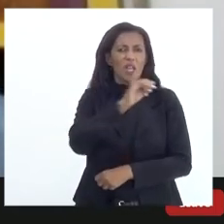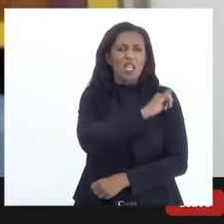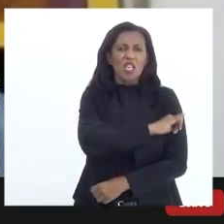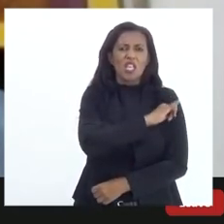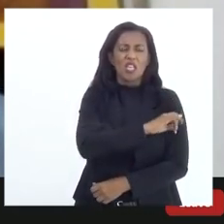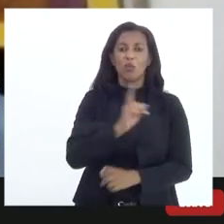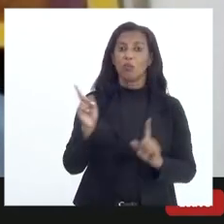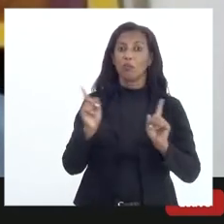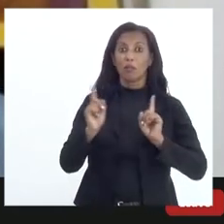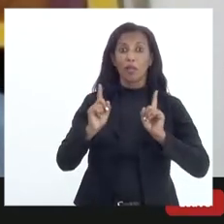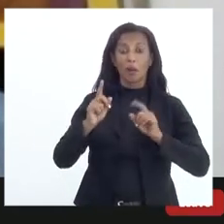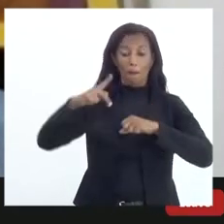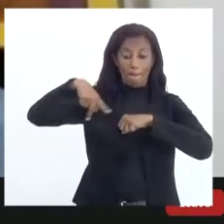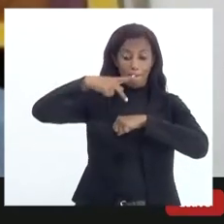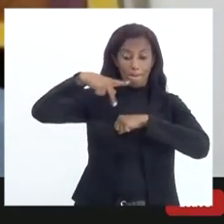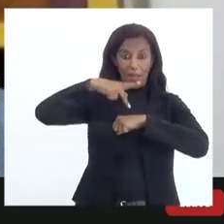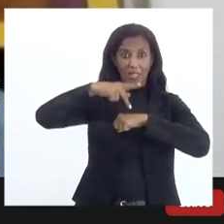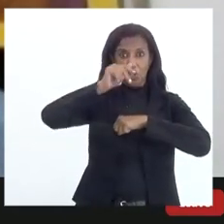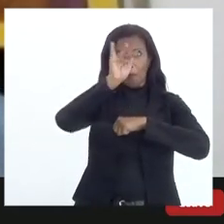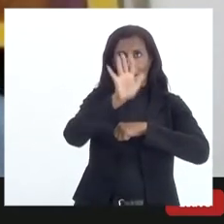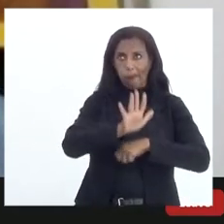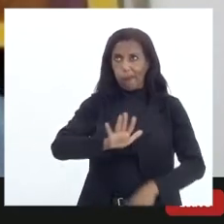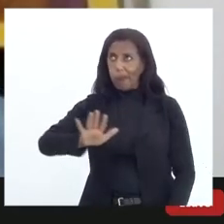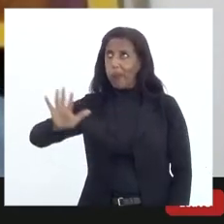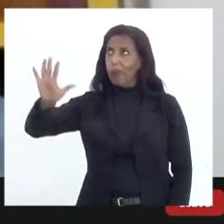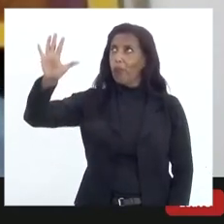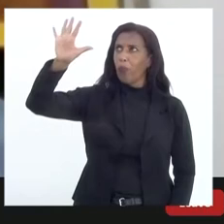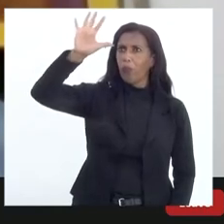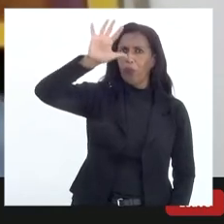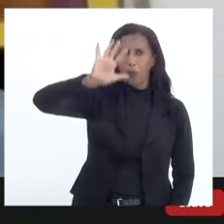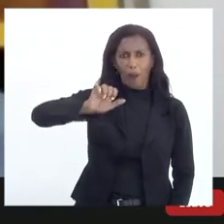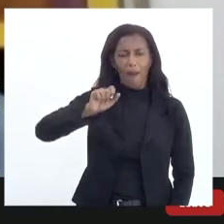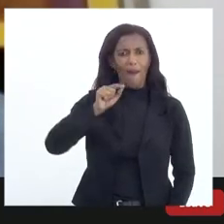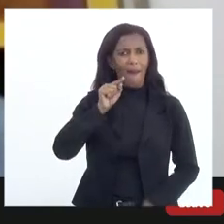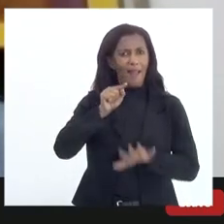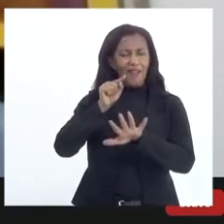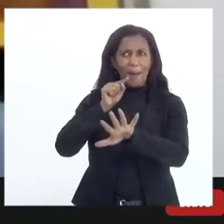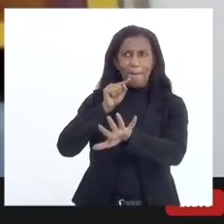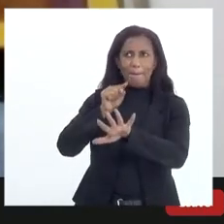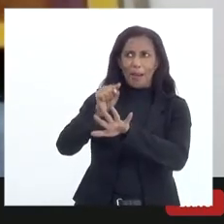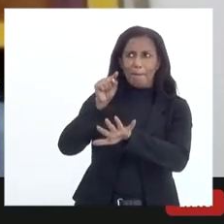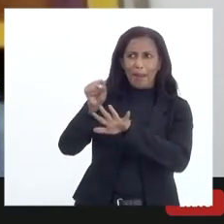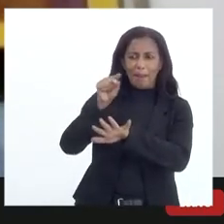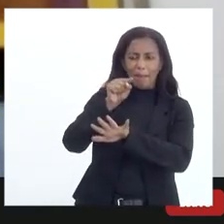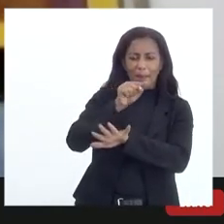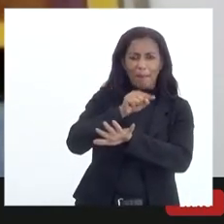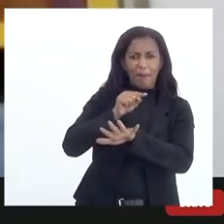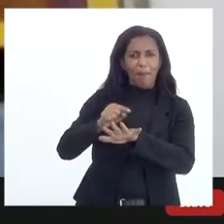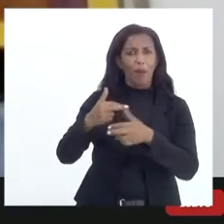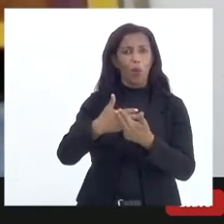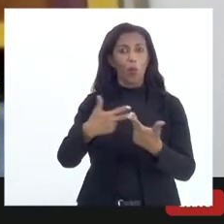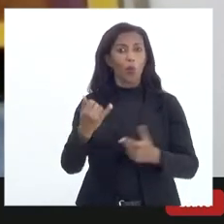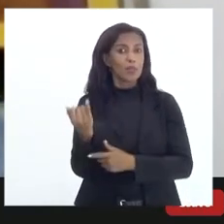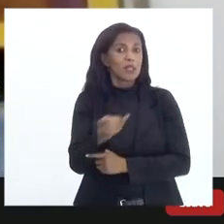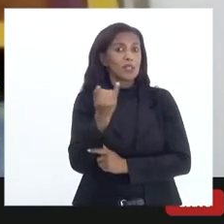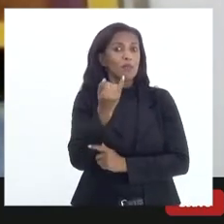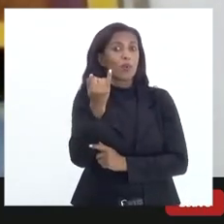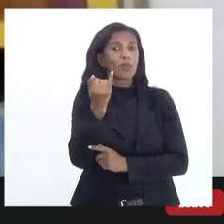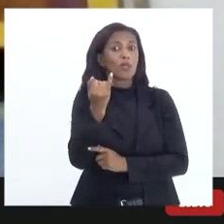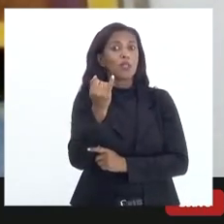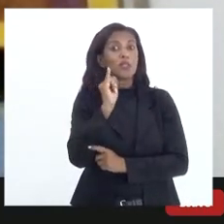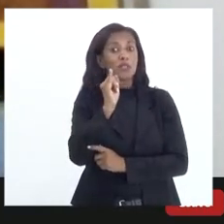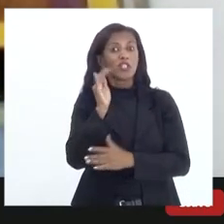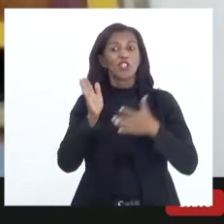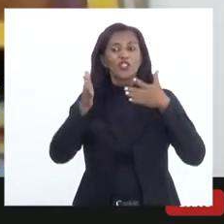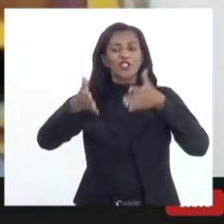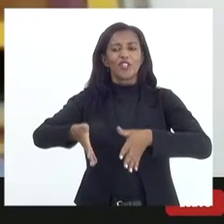a primeira. Né? Então, que ela sair vai apontar muita coisa importante para todos nós no momento que a gente não conseguir isso no Congresso Nacional.